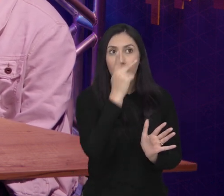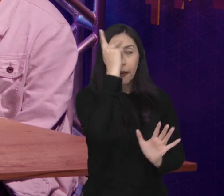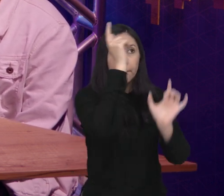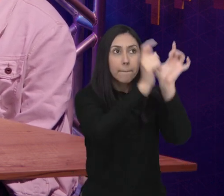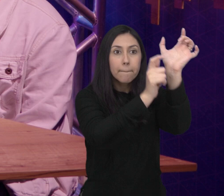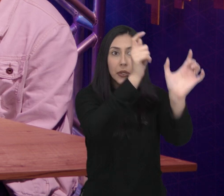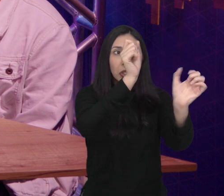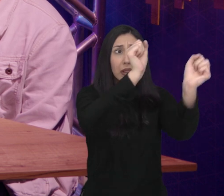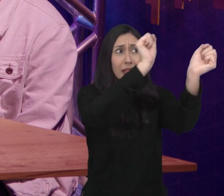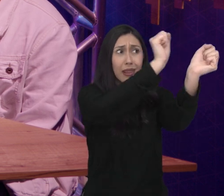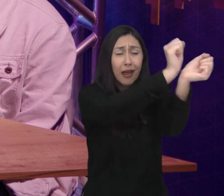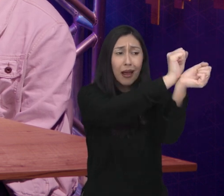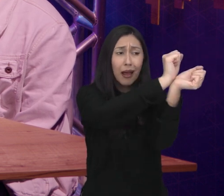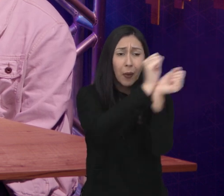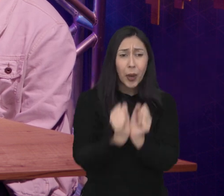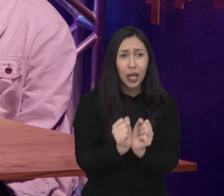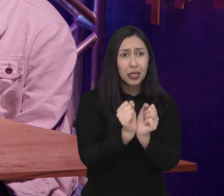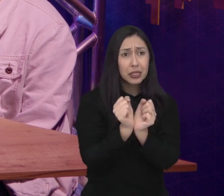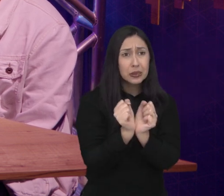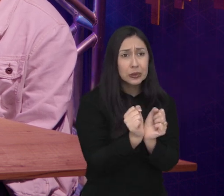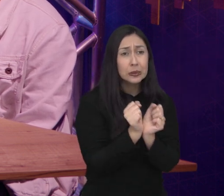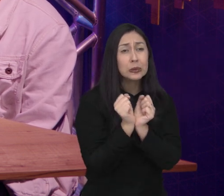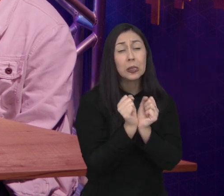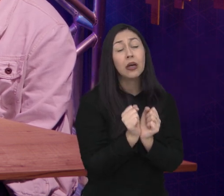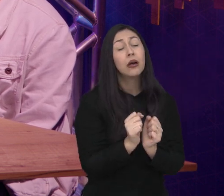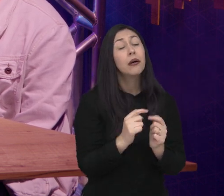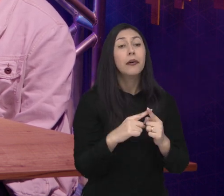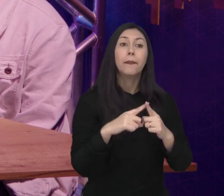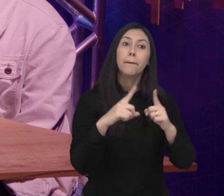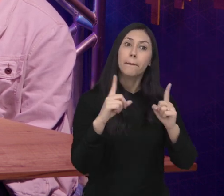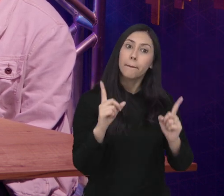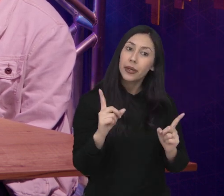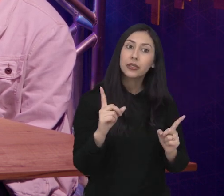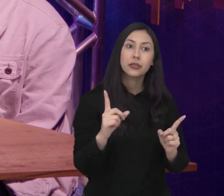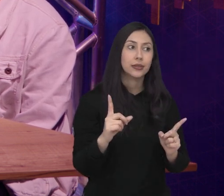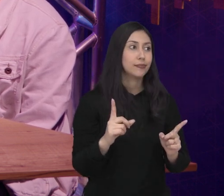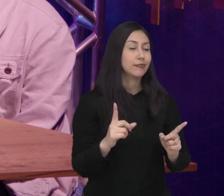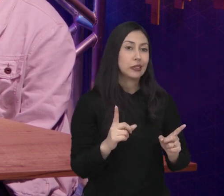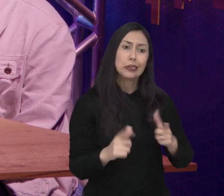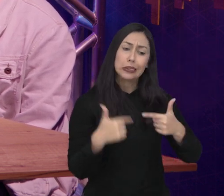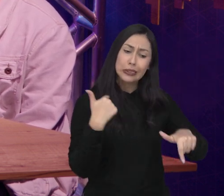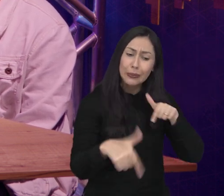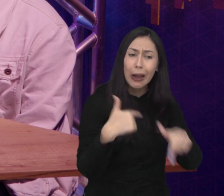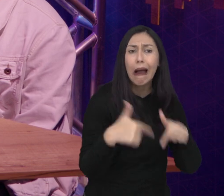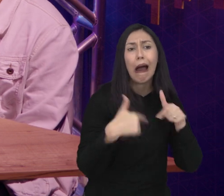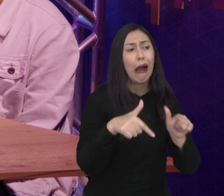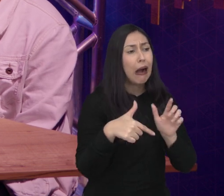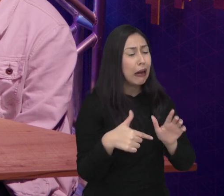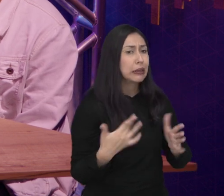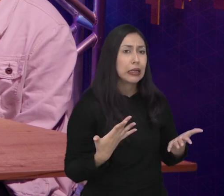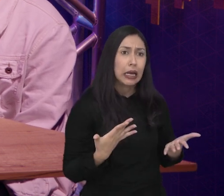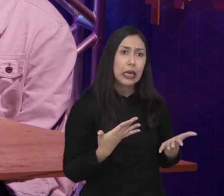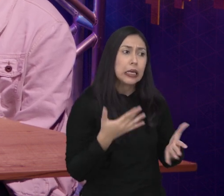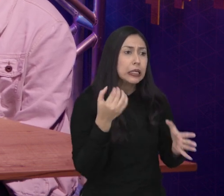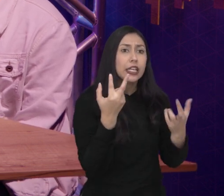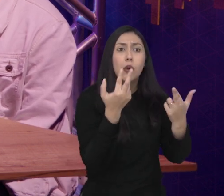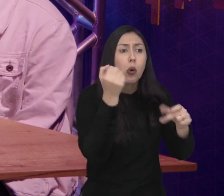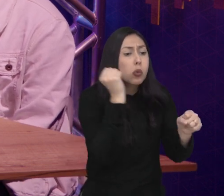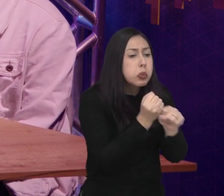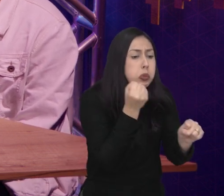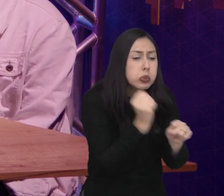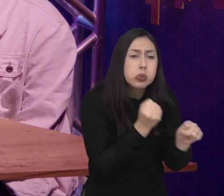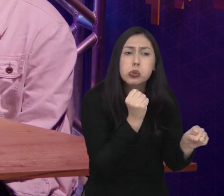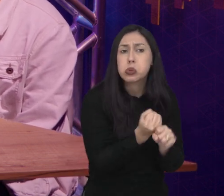não vieram para o Brasil de forma forçada, mas que contribuíram, assim, que construíram o país, né, com a força das